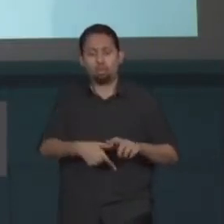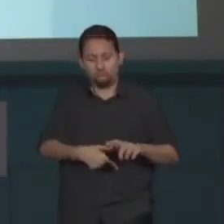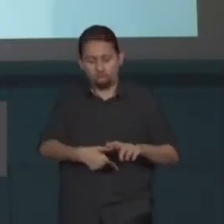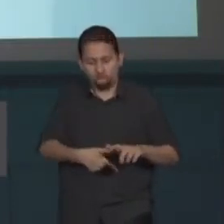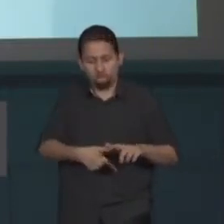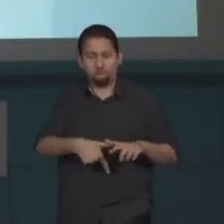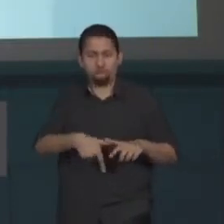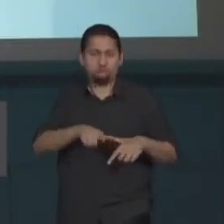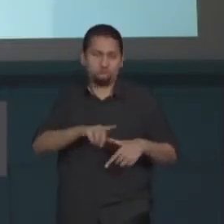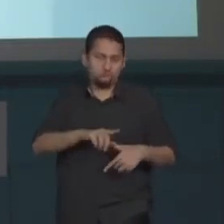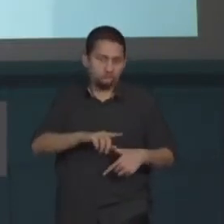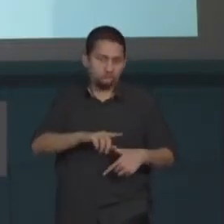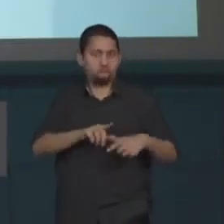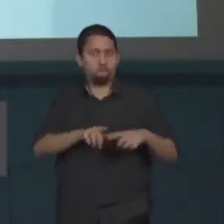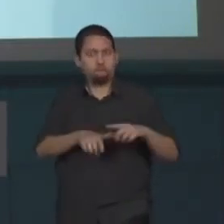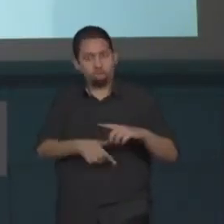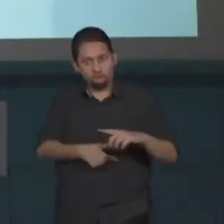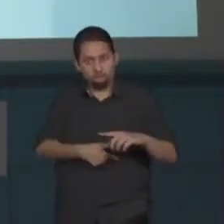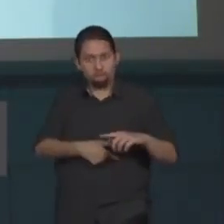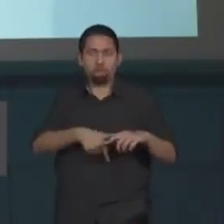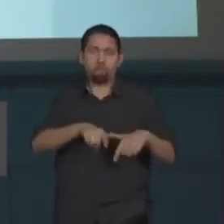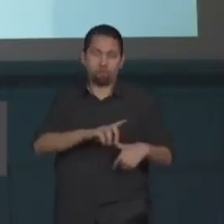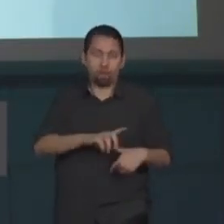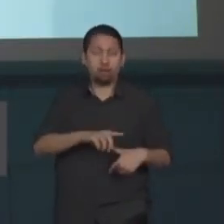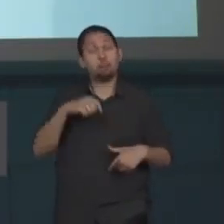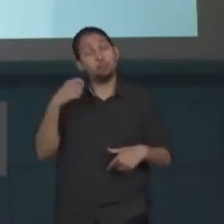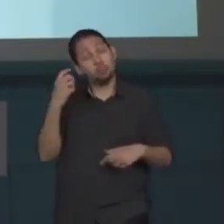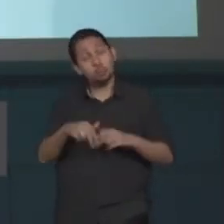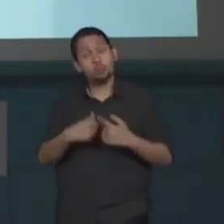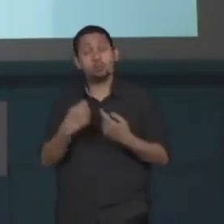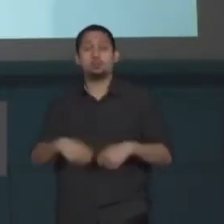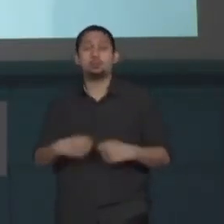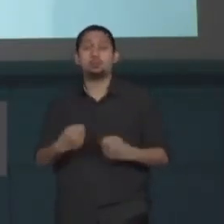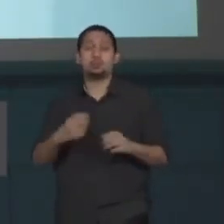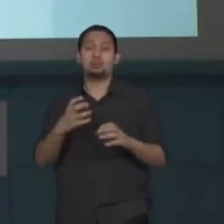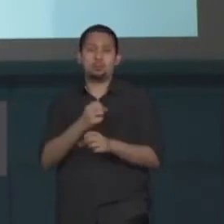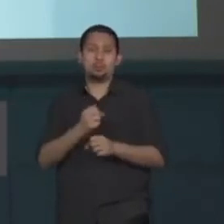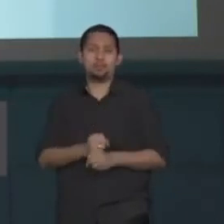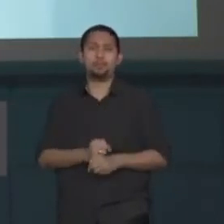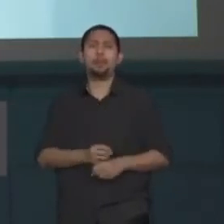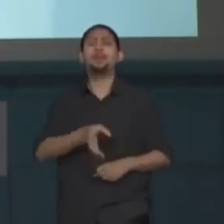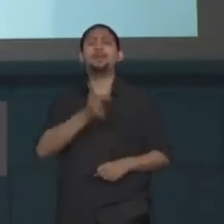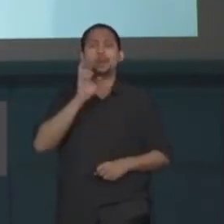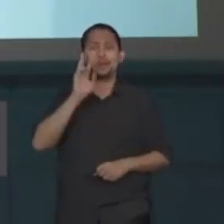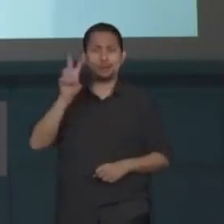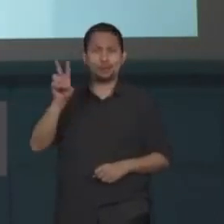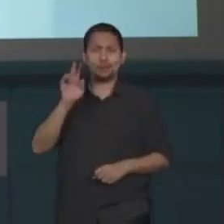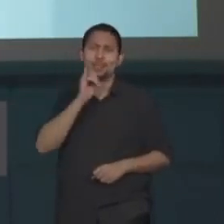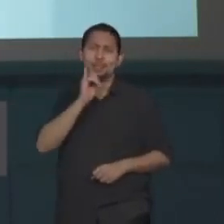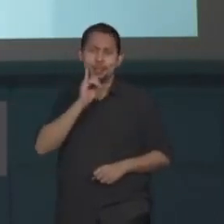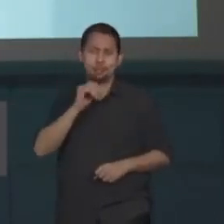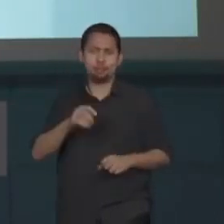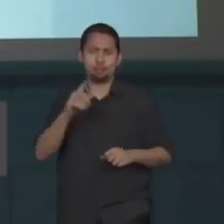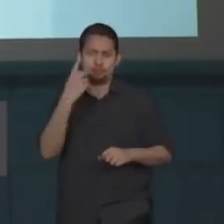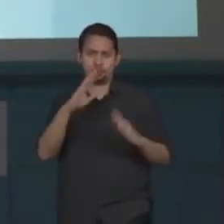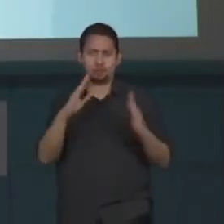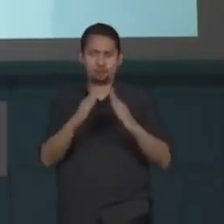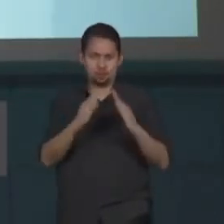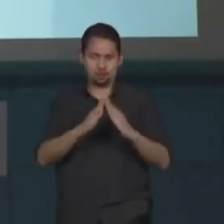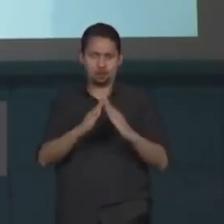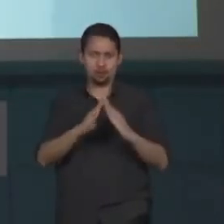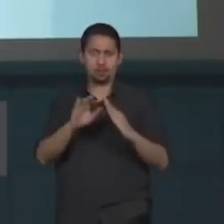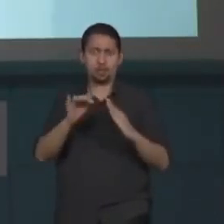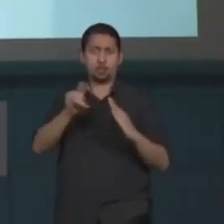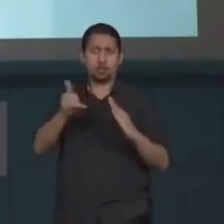de voltagem, os aparelhos elétricos que não estão adaptados àquela voltagem vão queimar. É